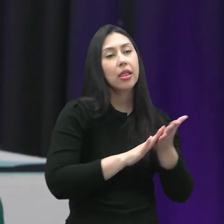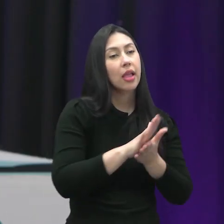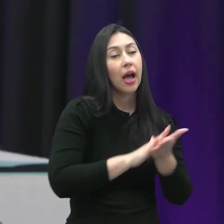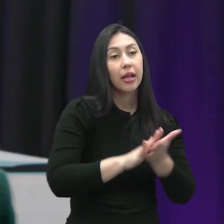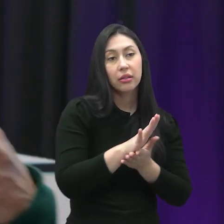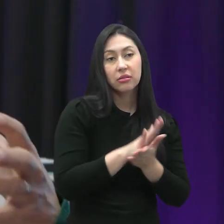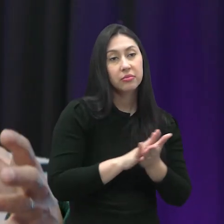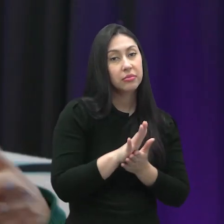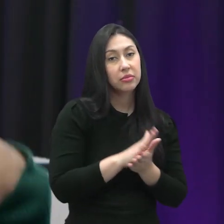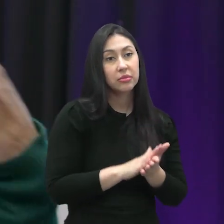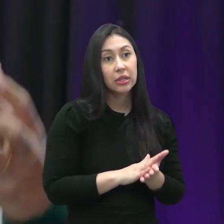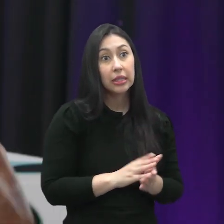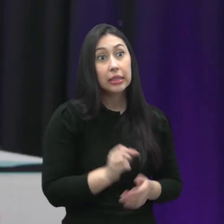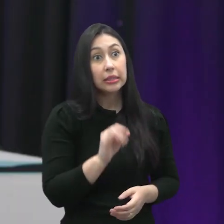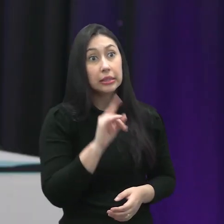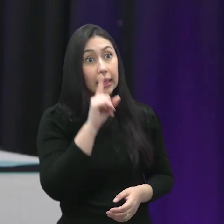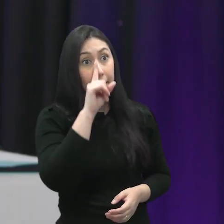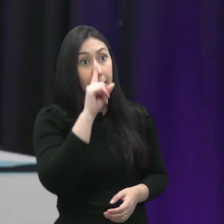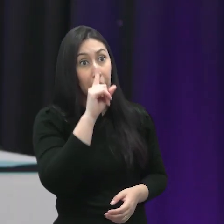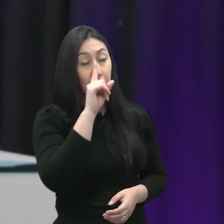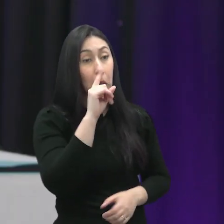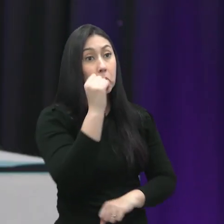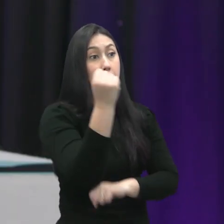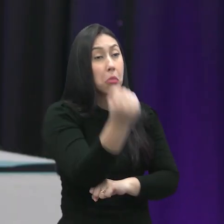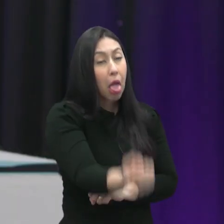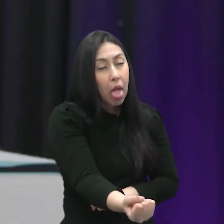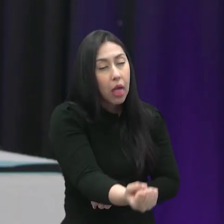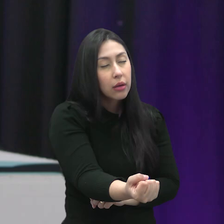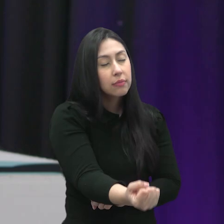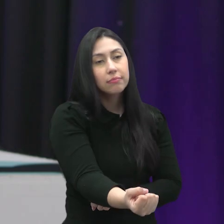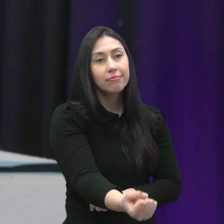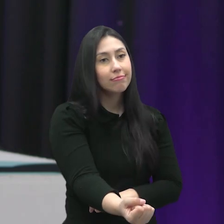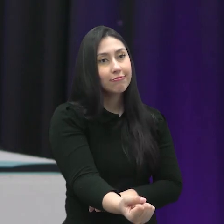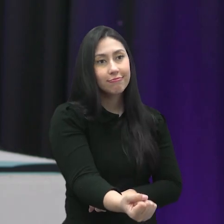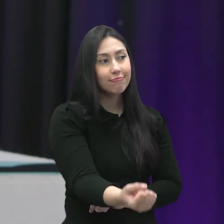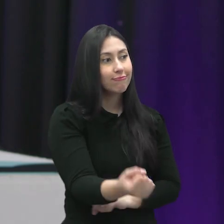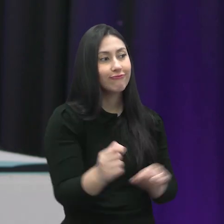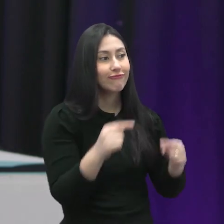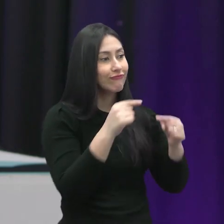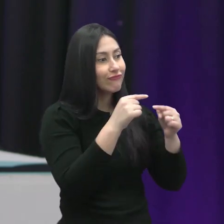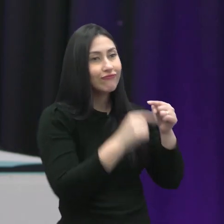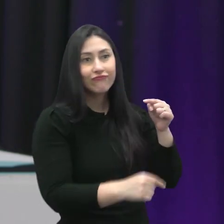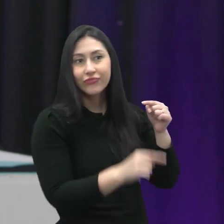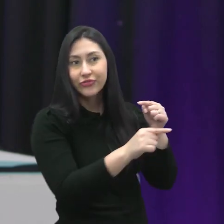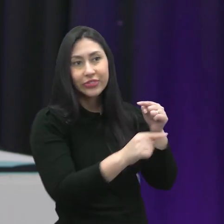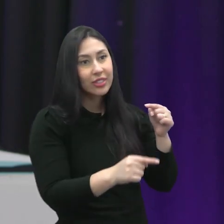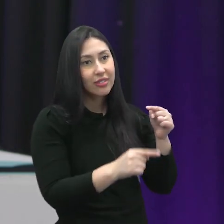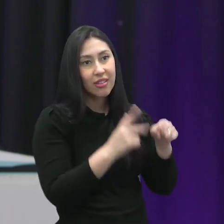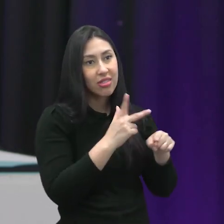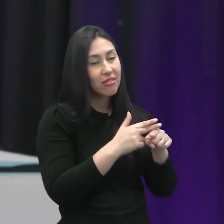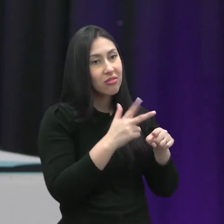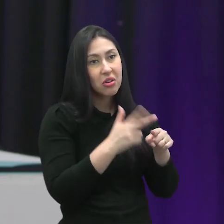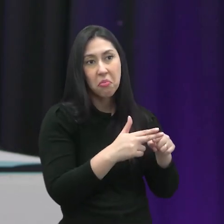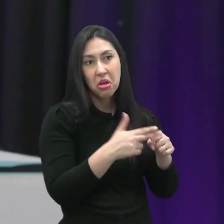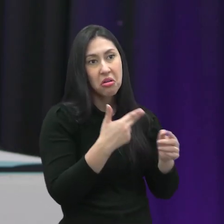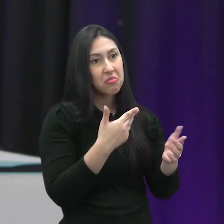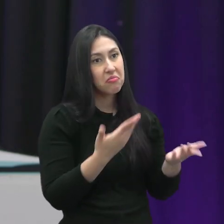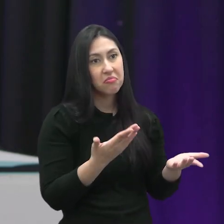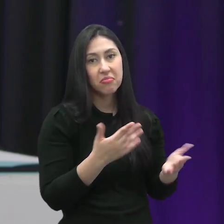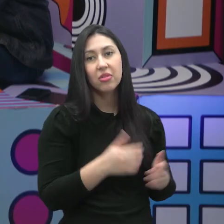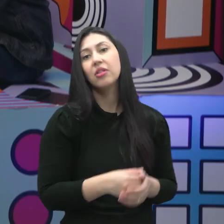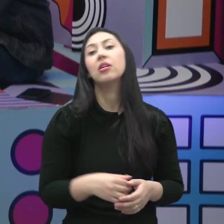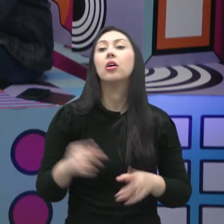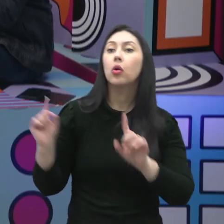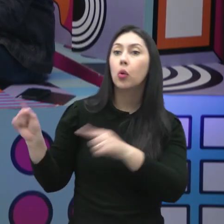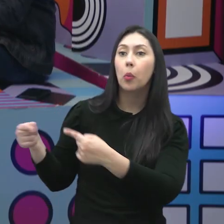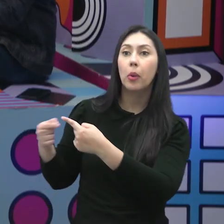tem ali algum risco de ter a impotência sexual, não é a vasectomia que vai aumentar esse risco e fazer com que ele tenha impotência. Vai estar